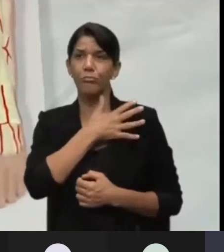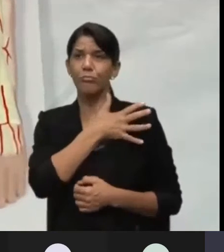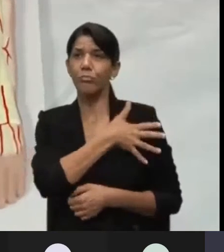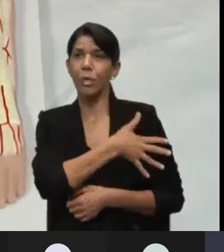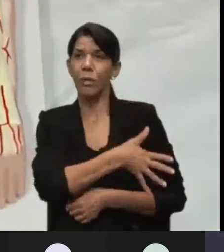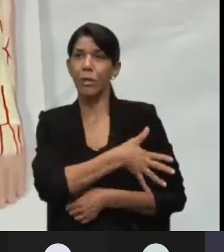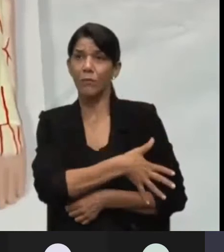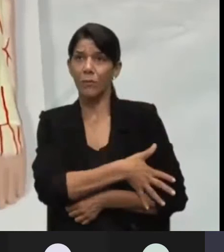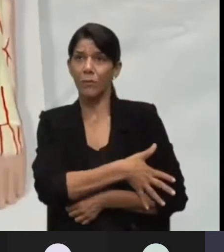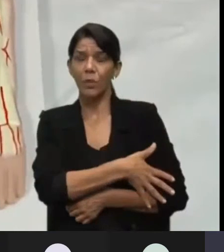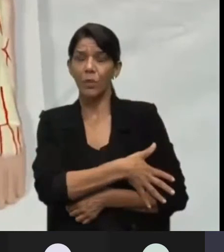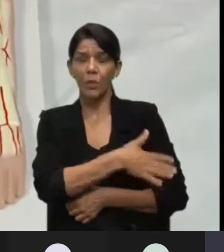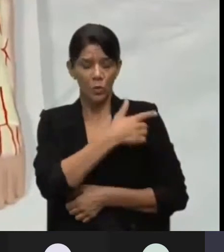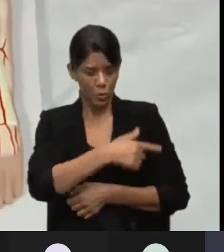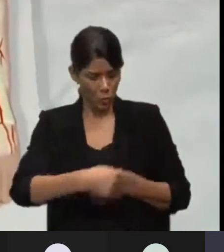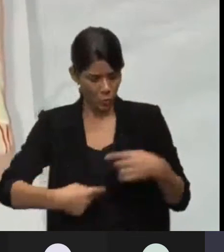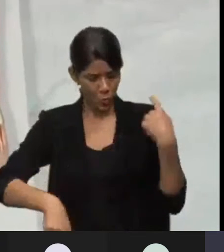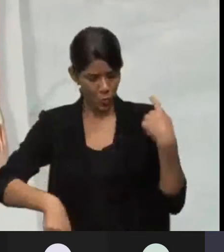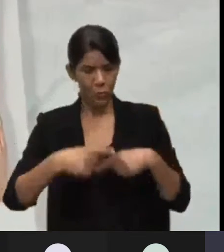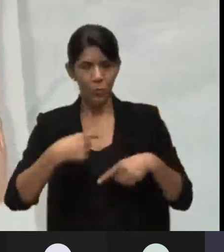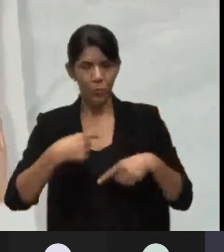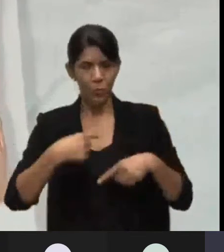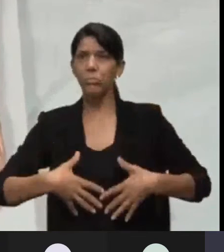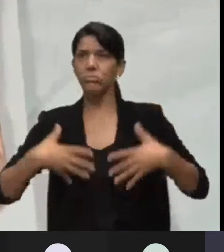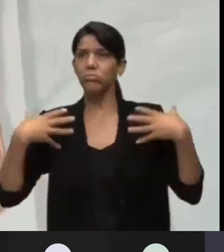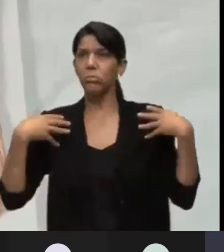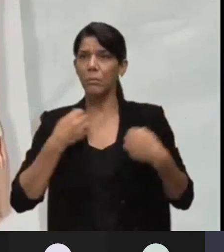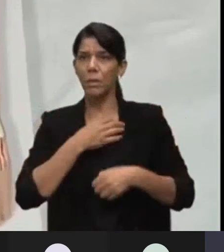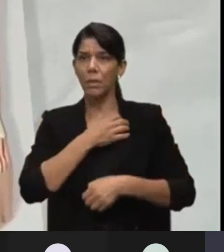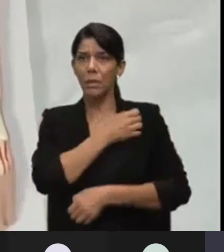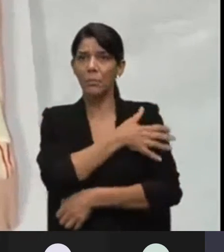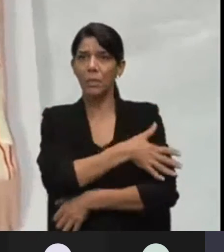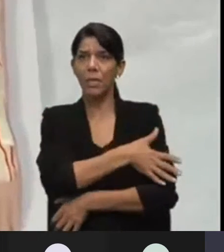inervar aí, né, todo o membro superior.